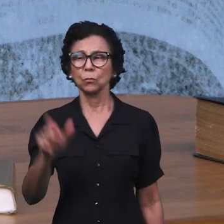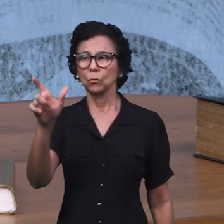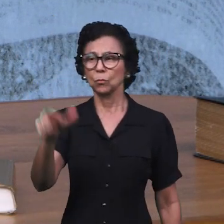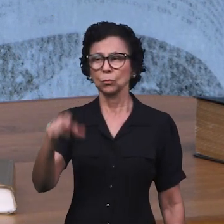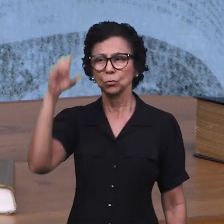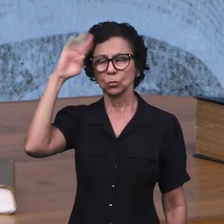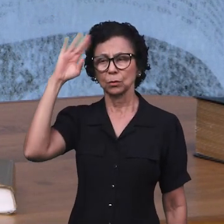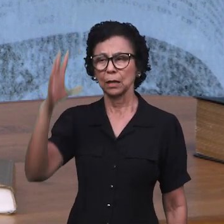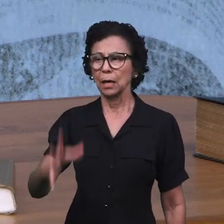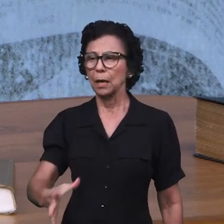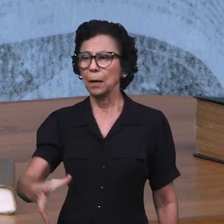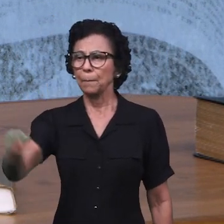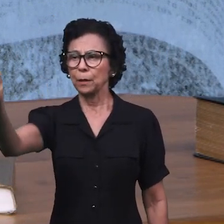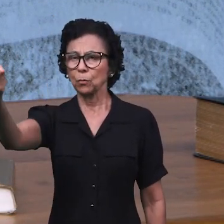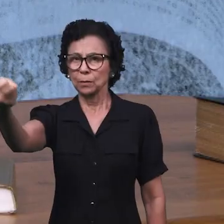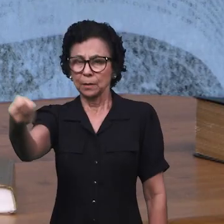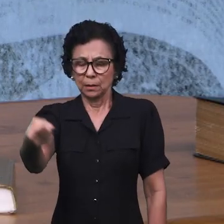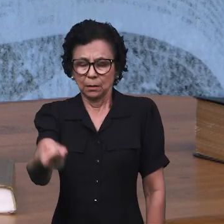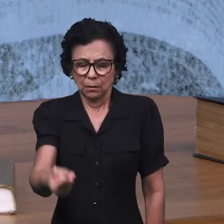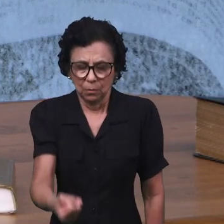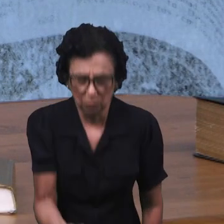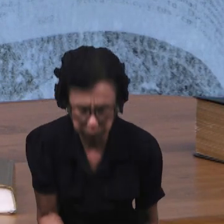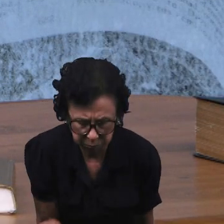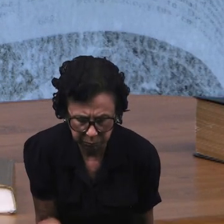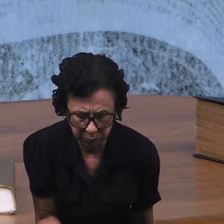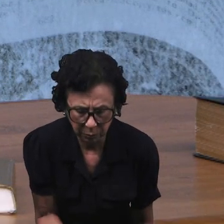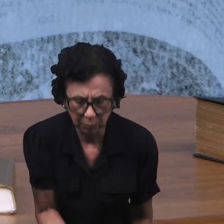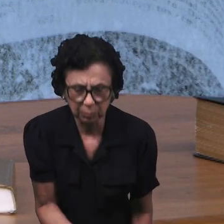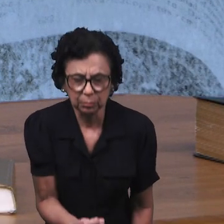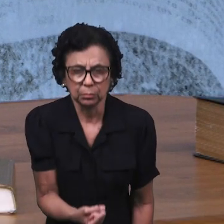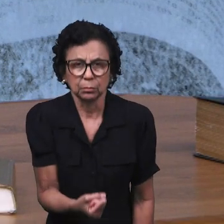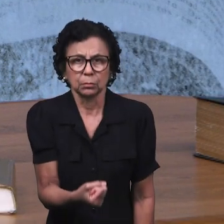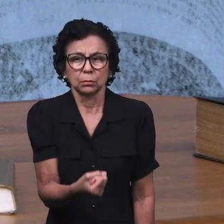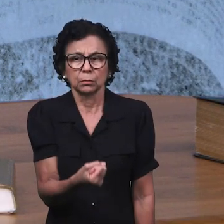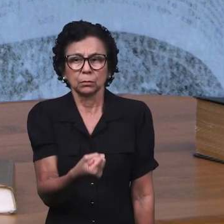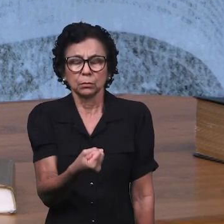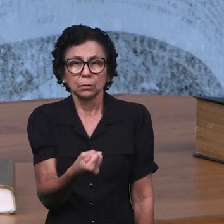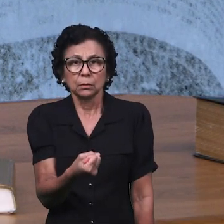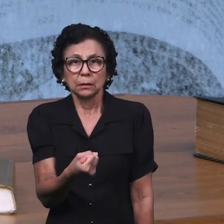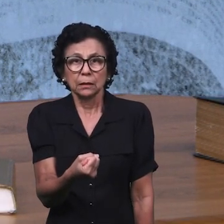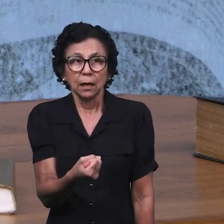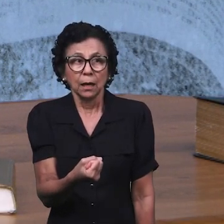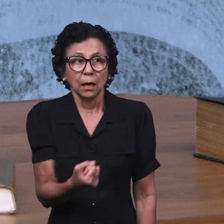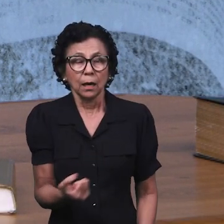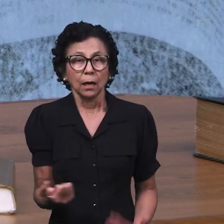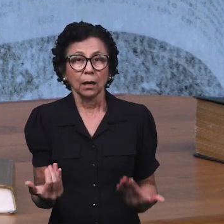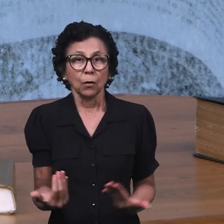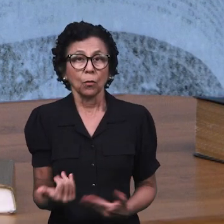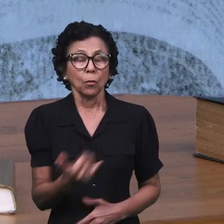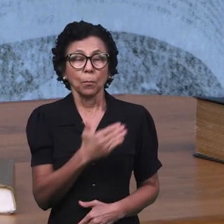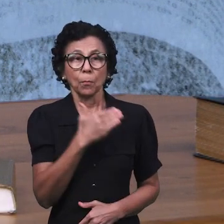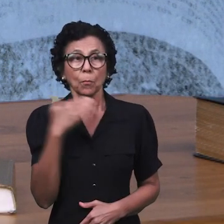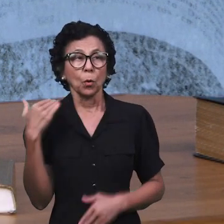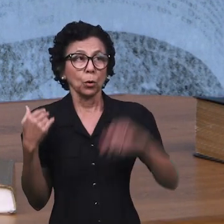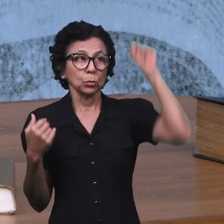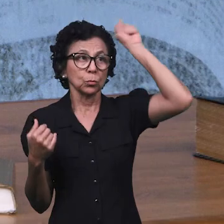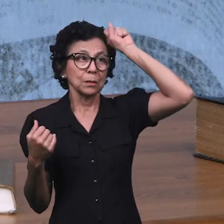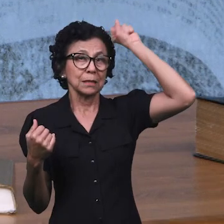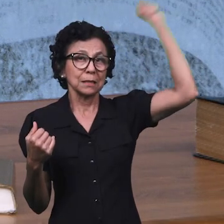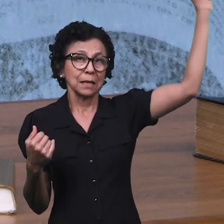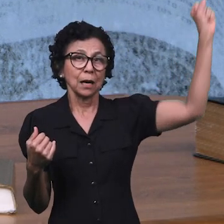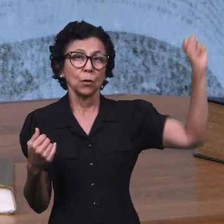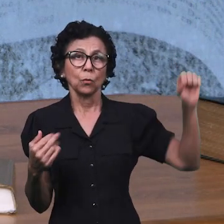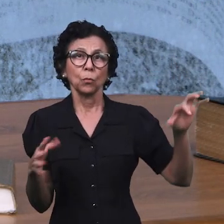lançou sobre ela. Vendo, pois, o seu pajem de armas que Saul já era morto, também ele